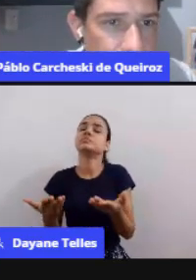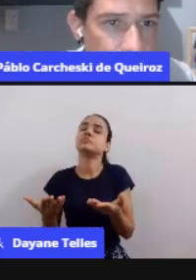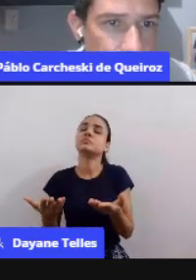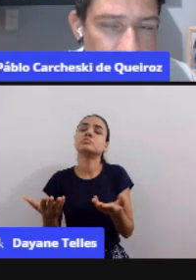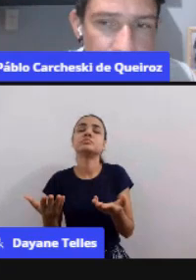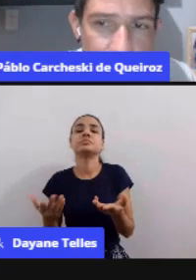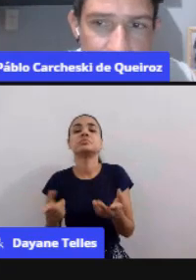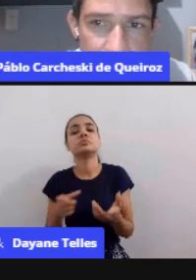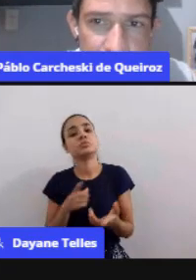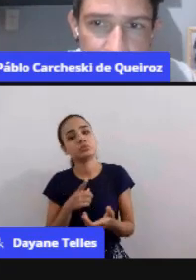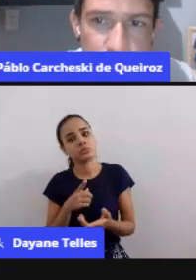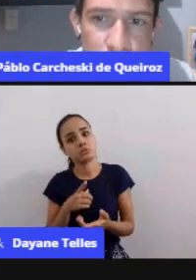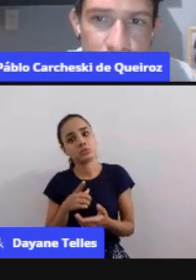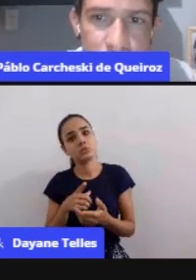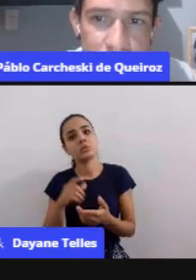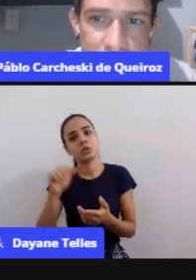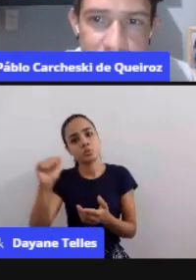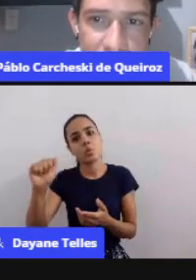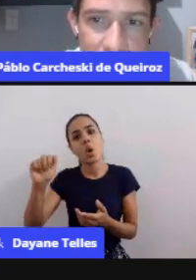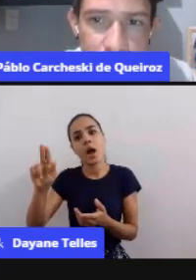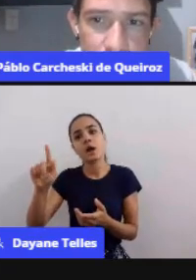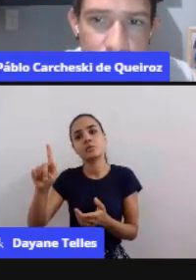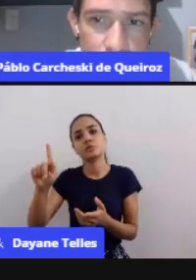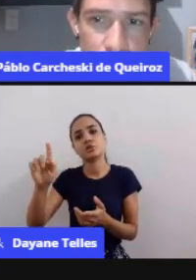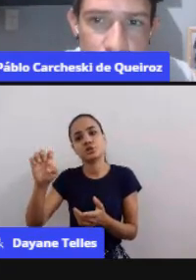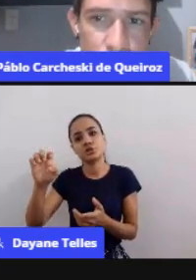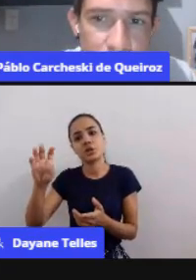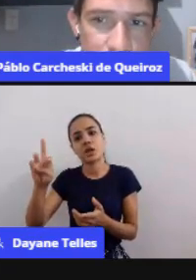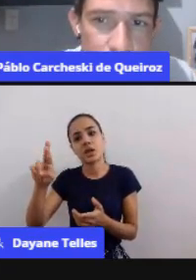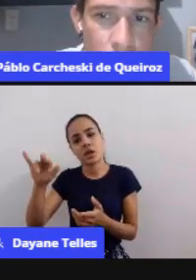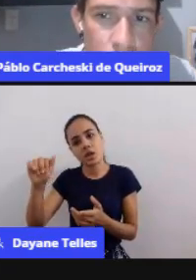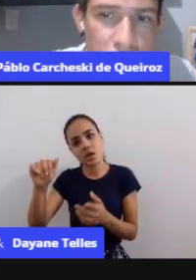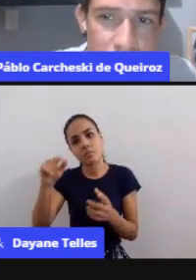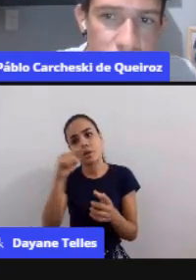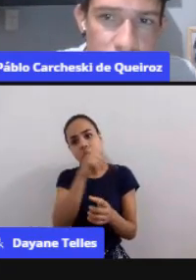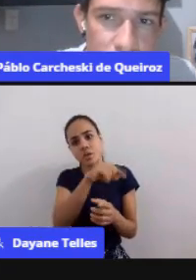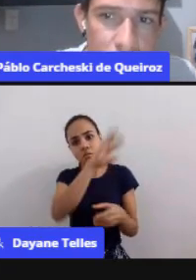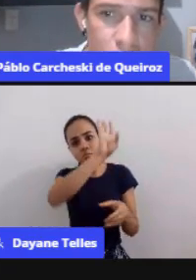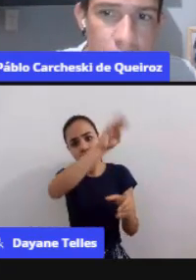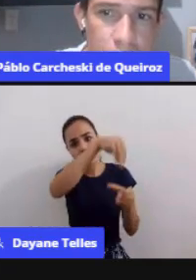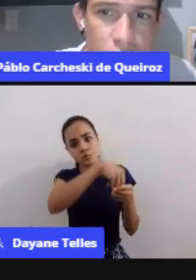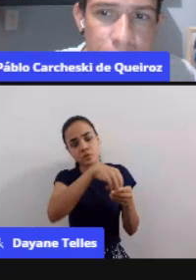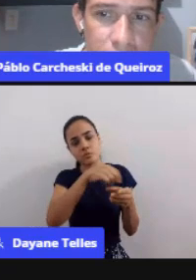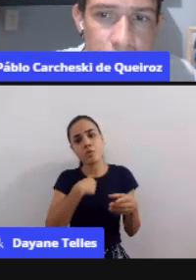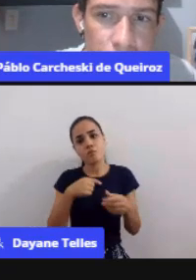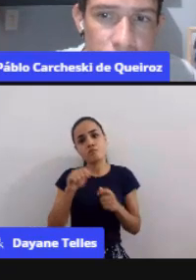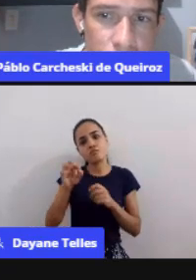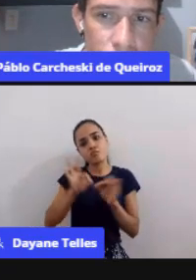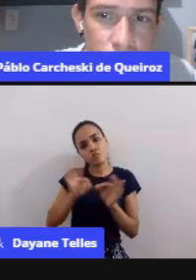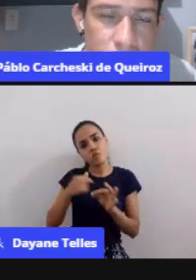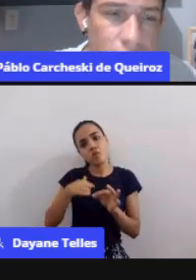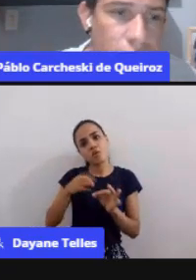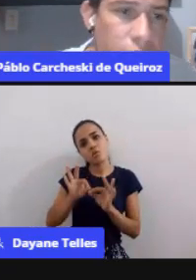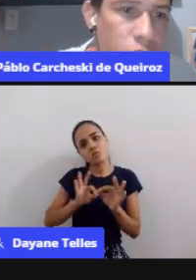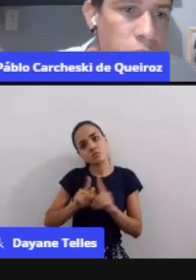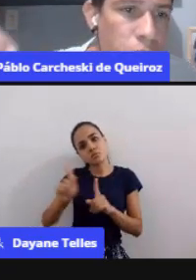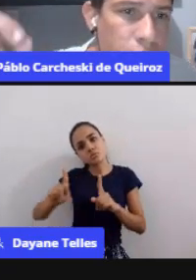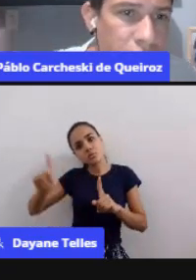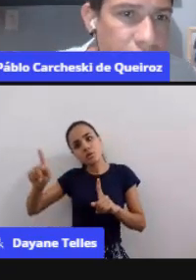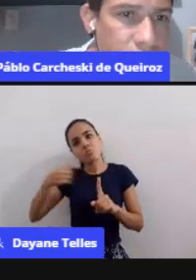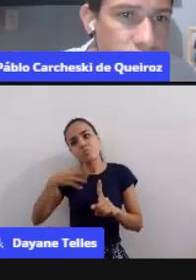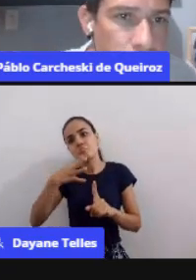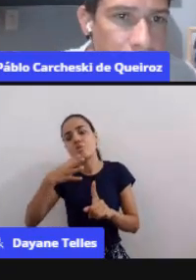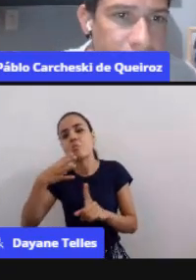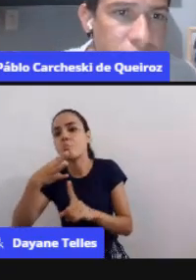GeoGebra, em particular quem fez fui eu, né, esse gráfico, eu desconheço como que eu faço isso. Para eu representar para os meus alunos,